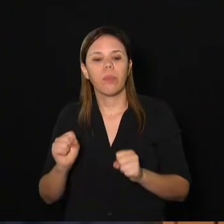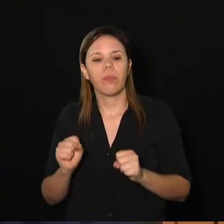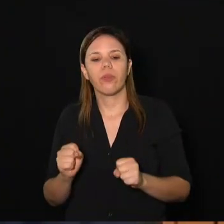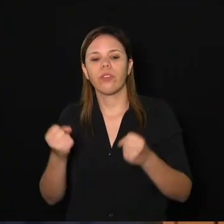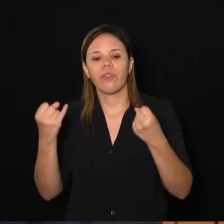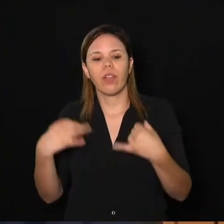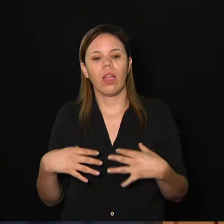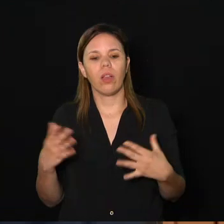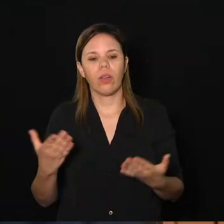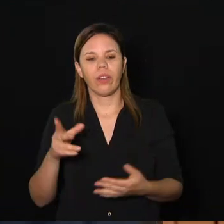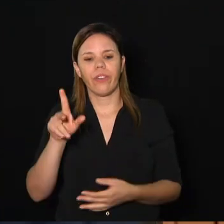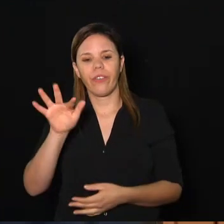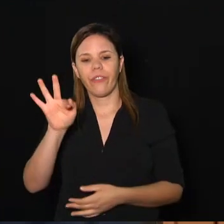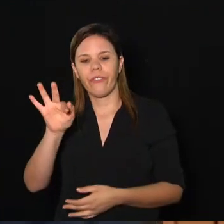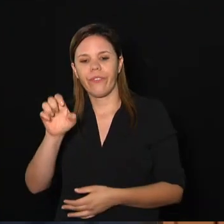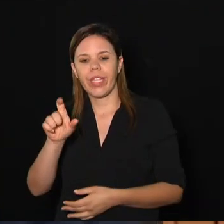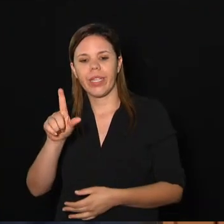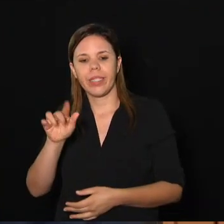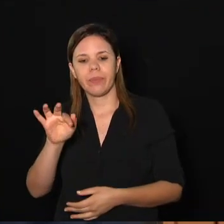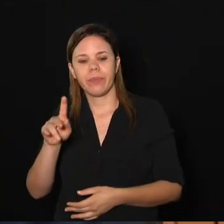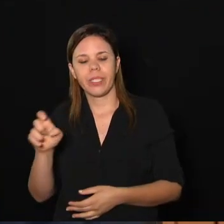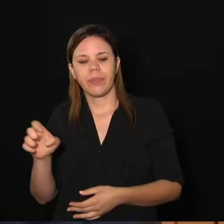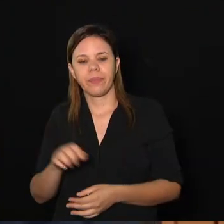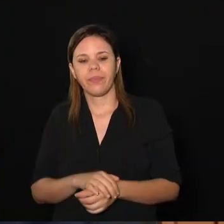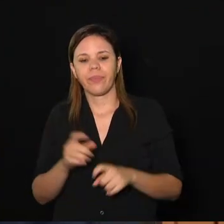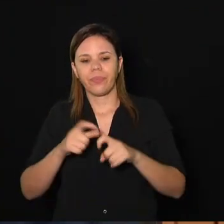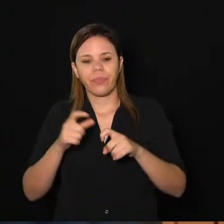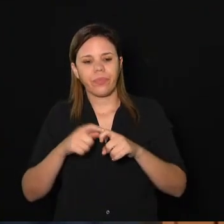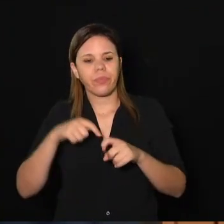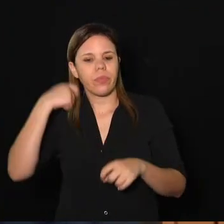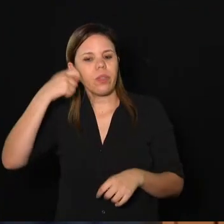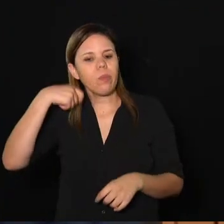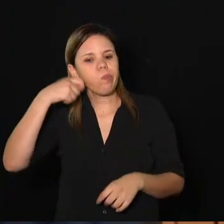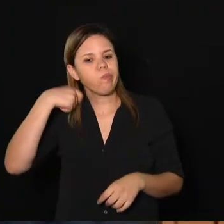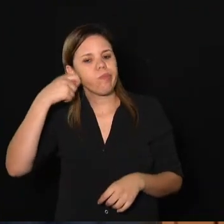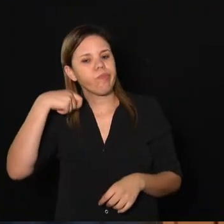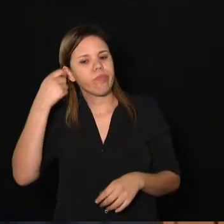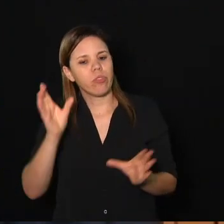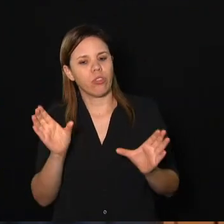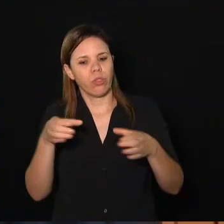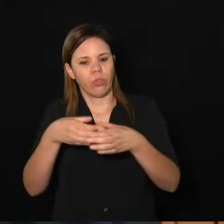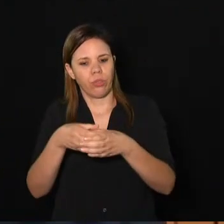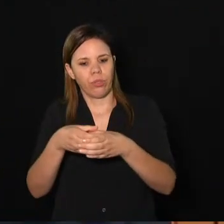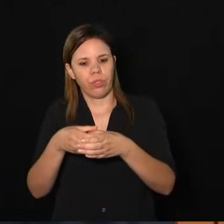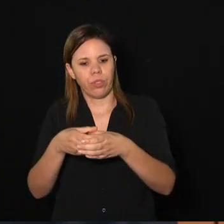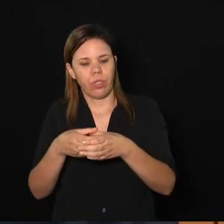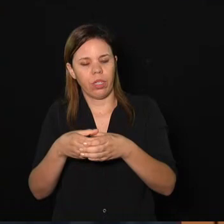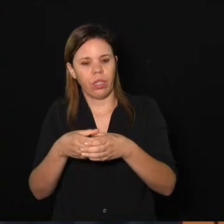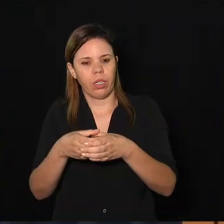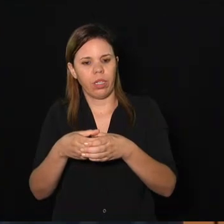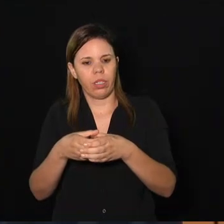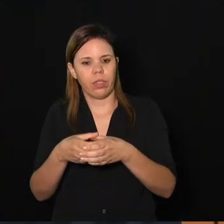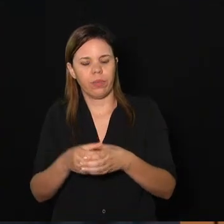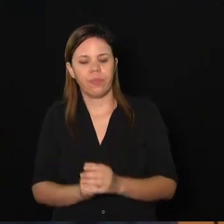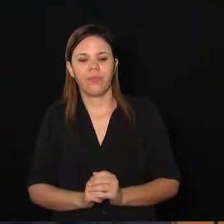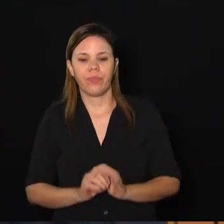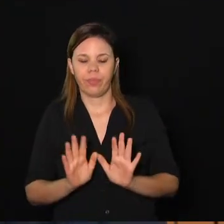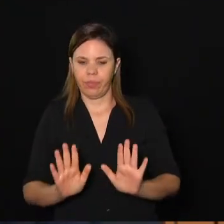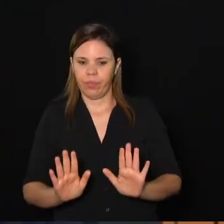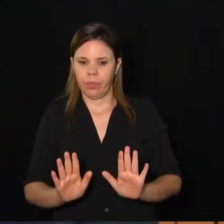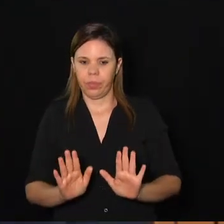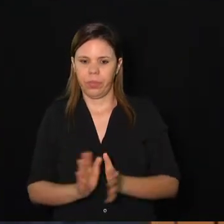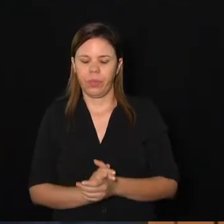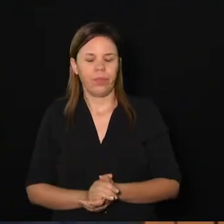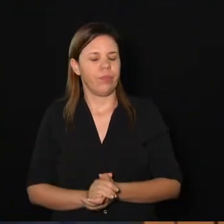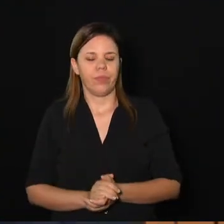doutor advogado do conselho regional então aliás é